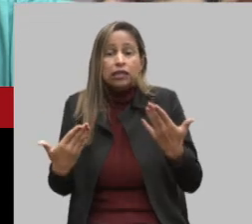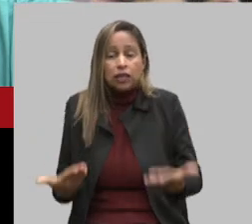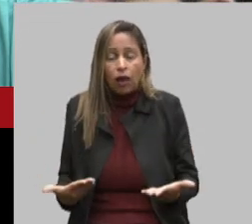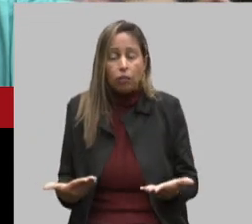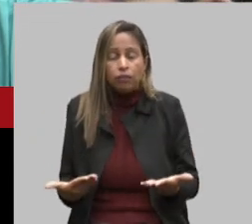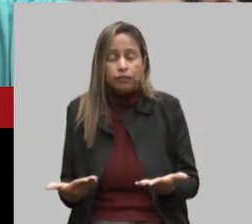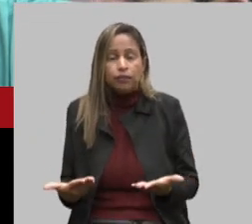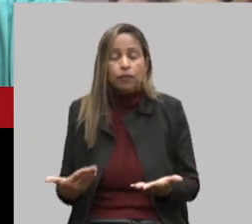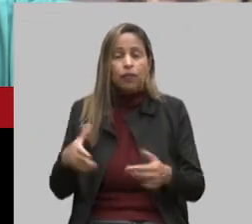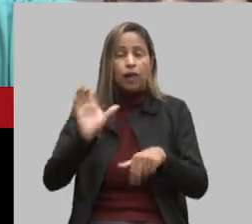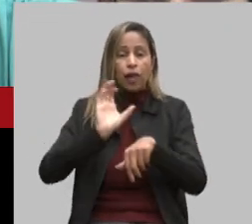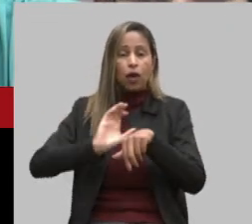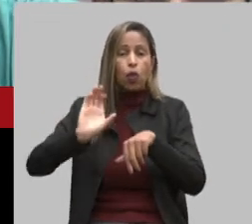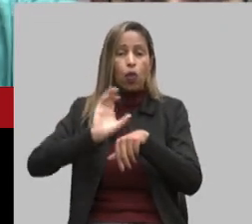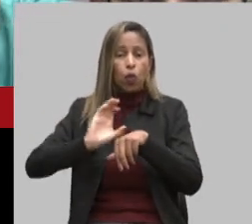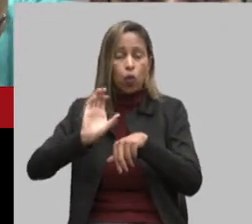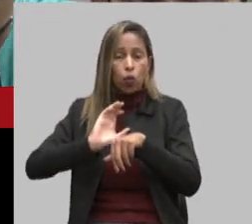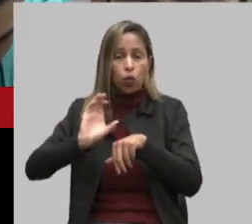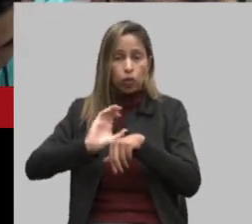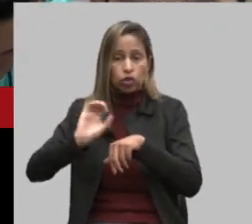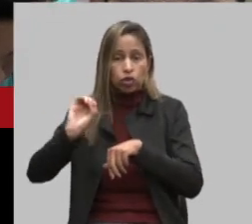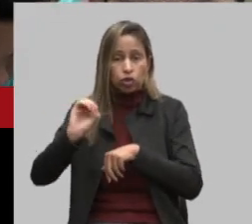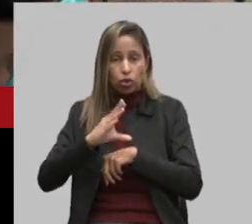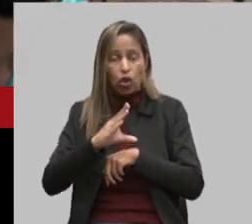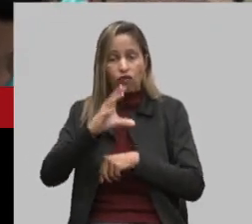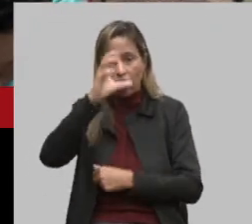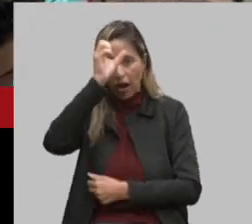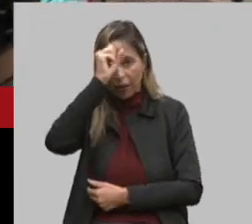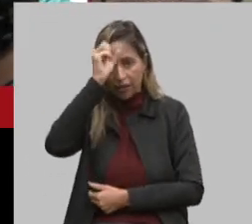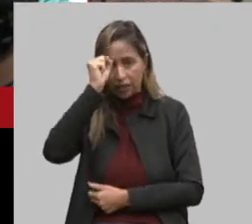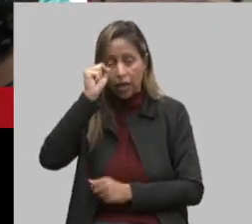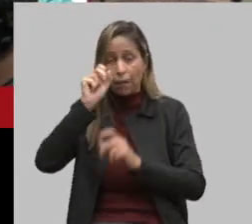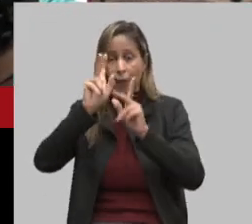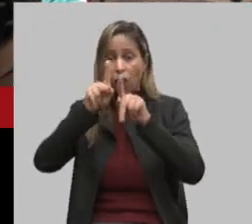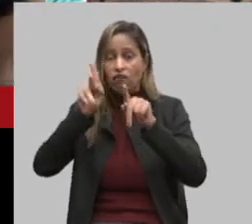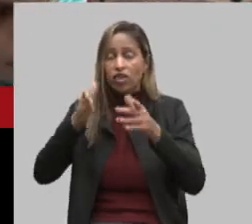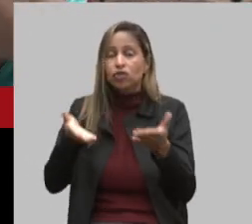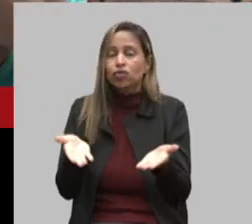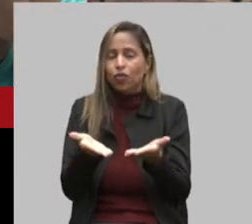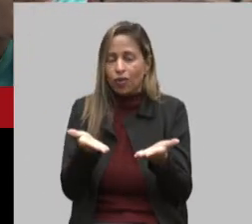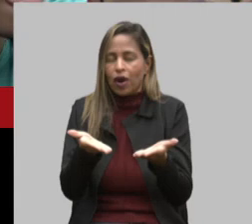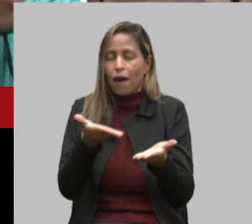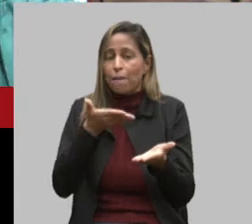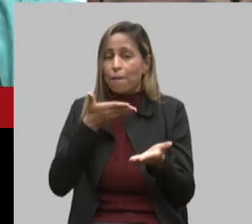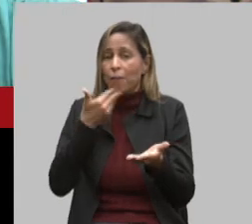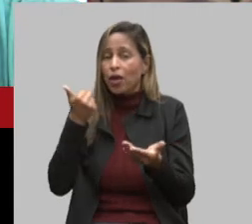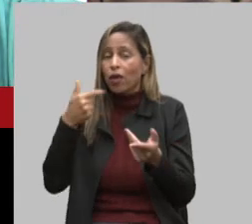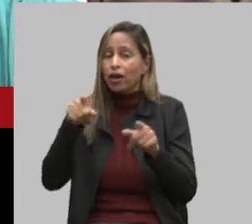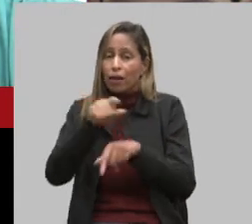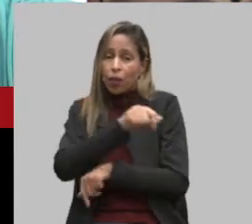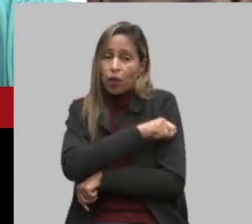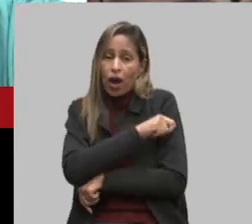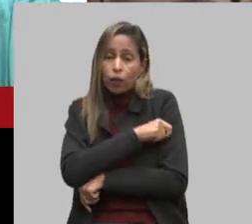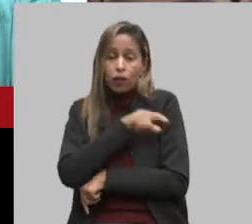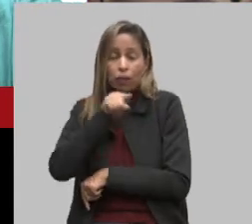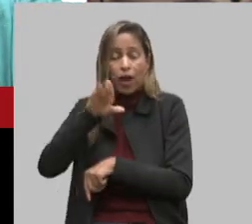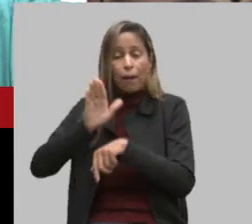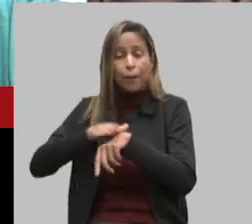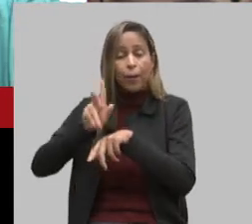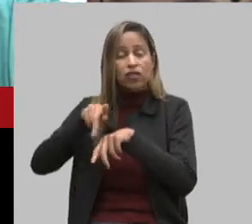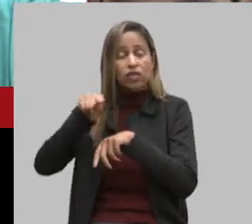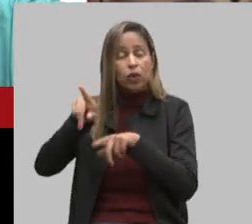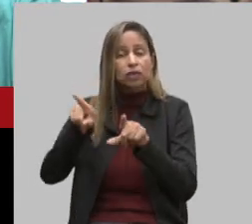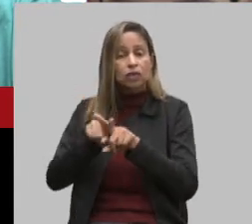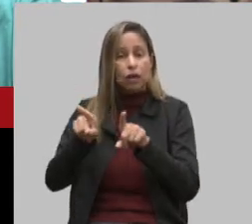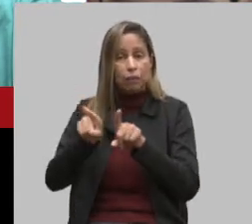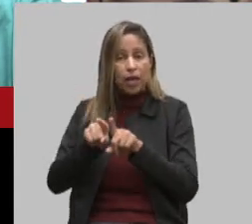ter cursos novas formas de aprendizagem para os professores vai melhorar tanto pros alunos para eles mesmos que nós vamos ter